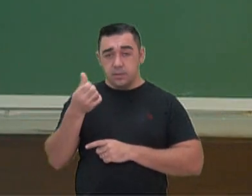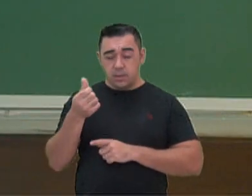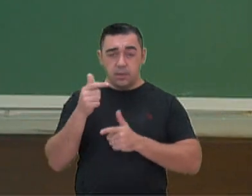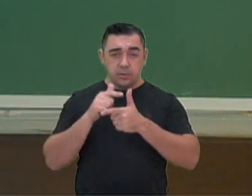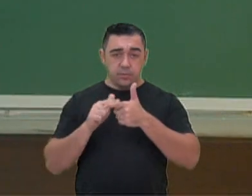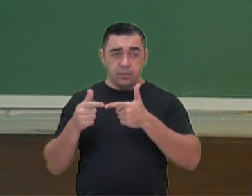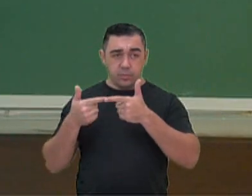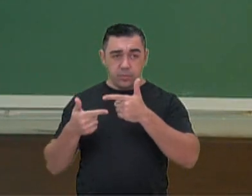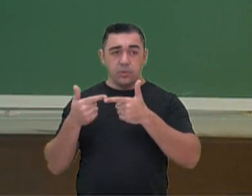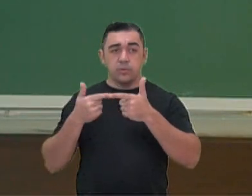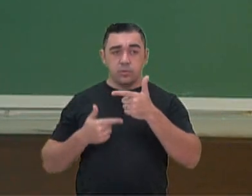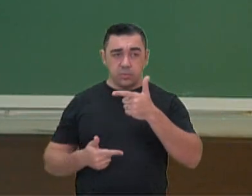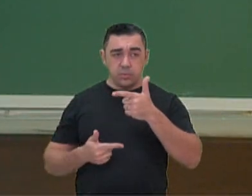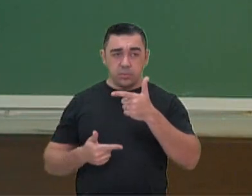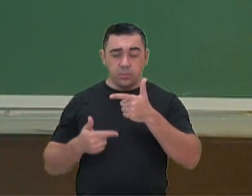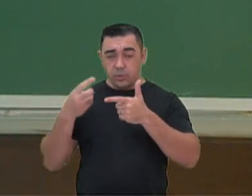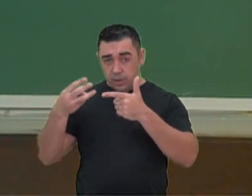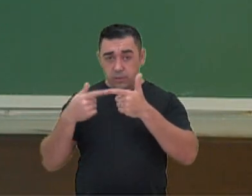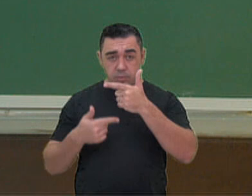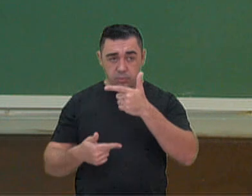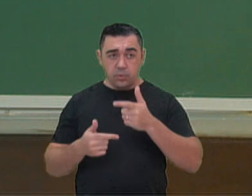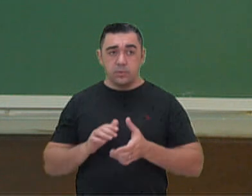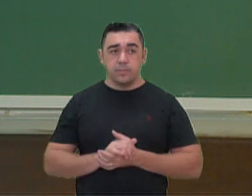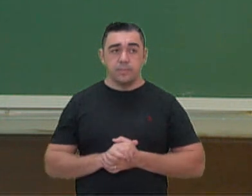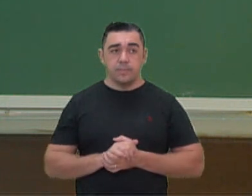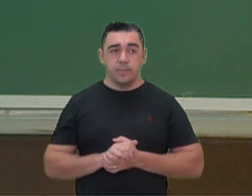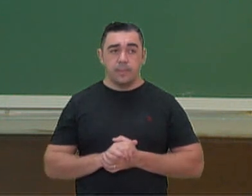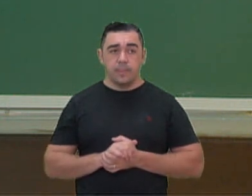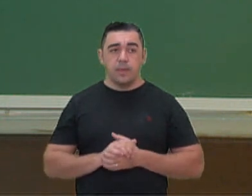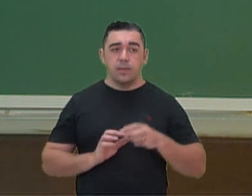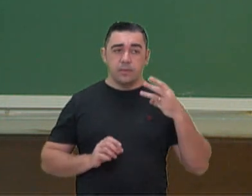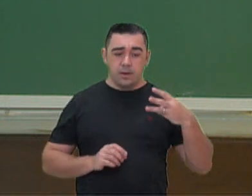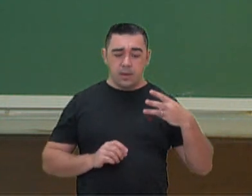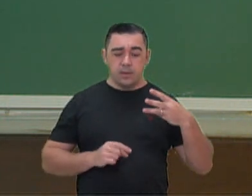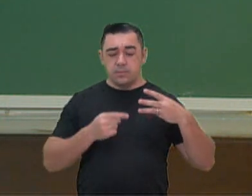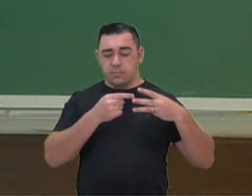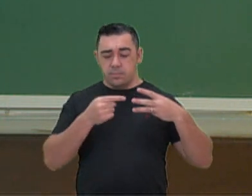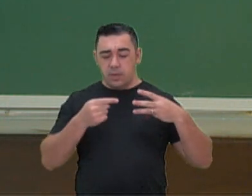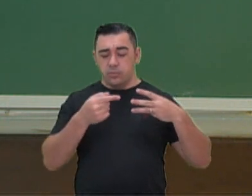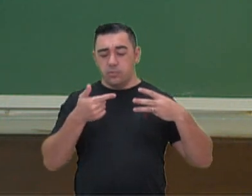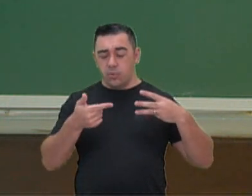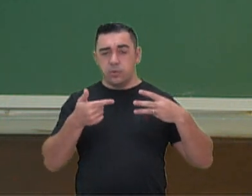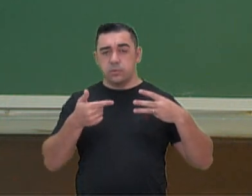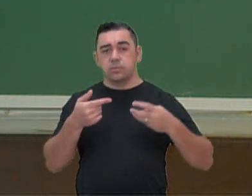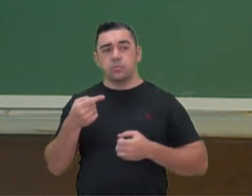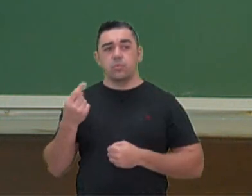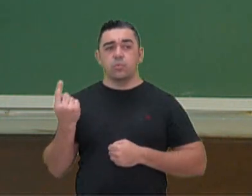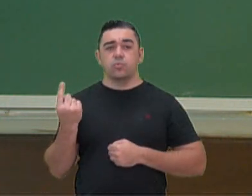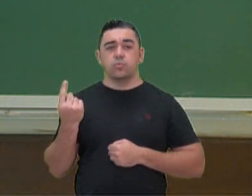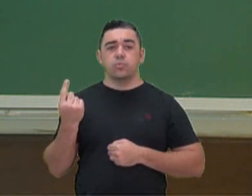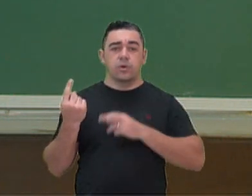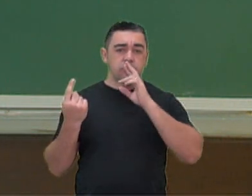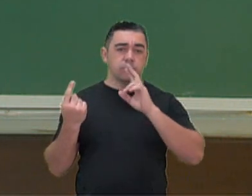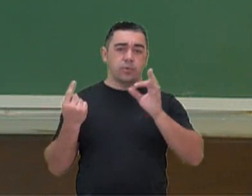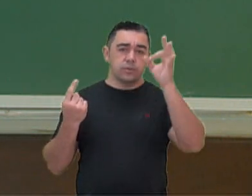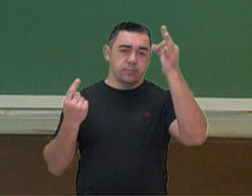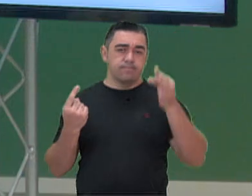por 2 são 2. Ok, quanto é 3 menos 2? É 1.